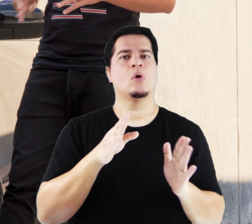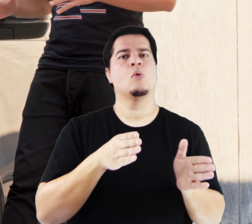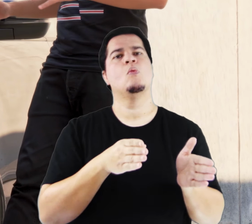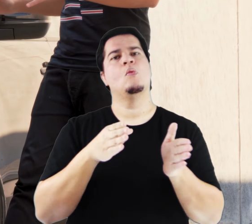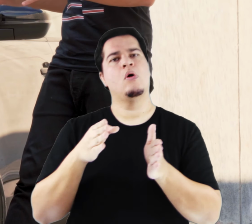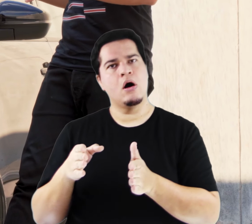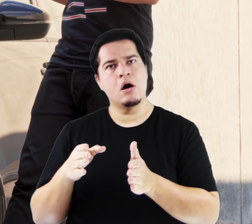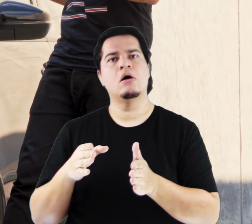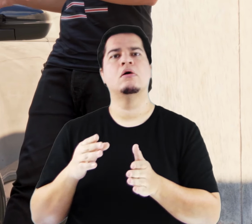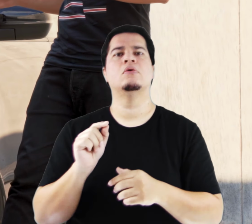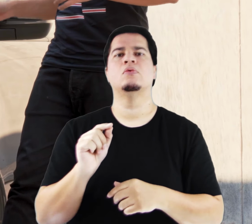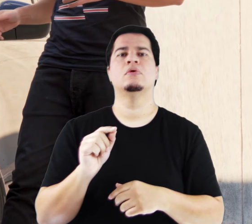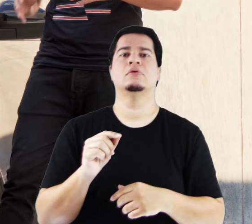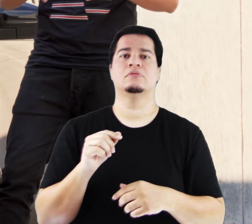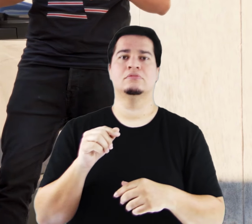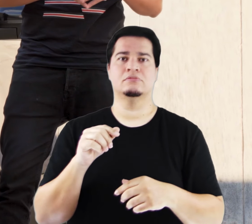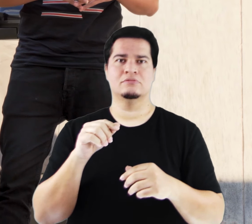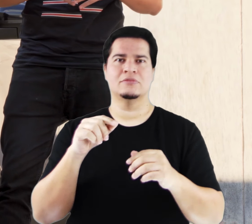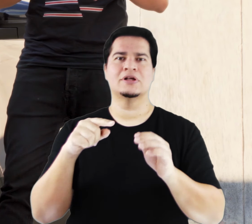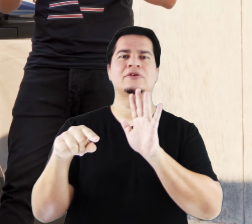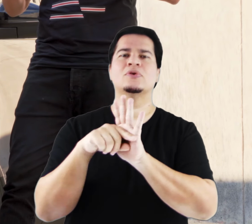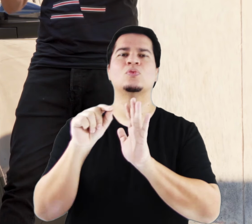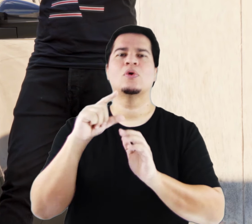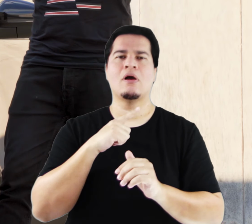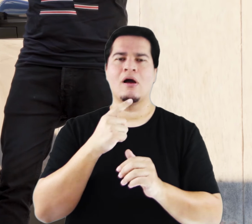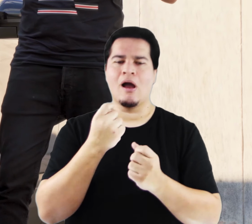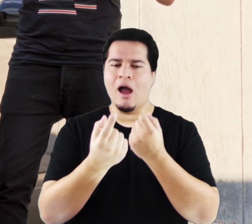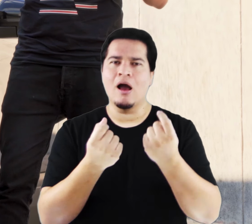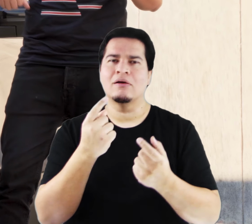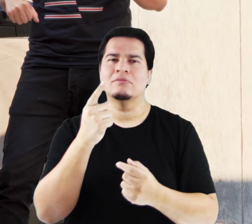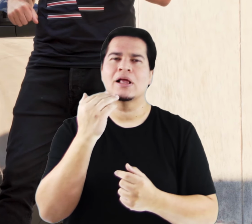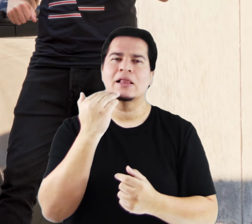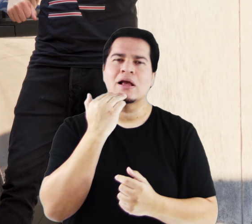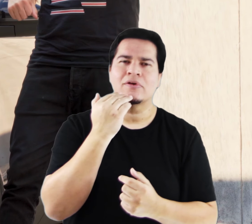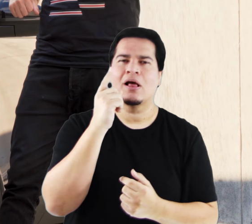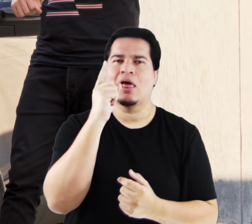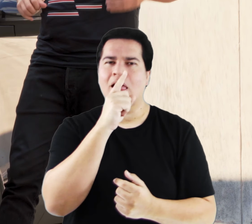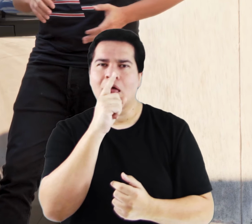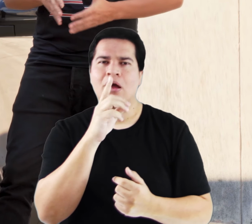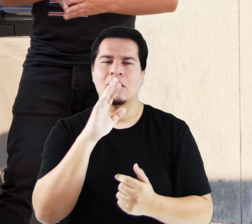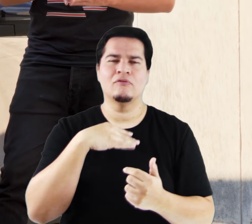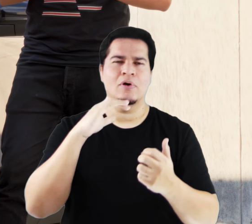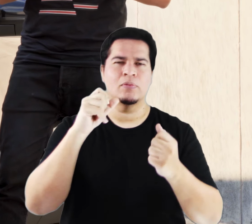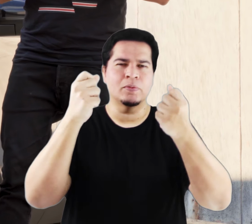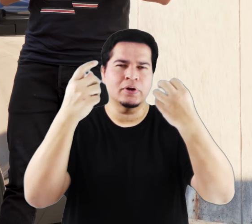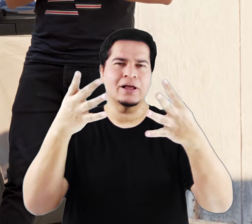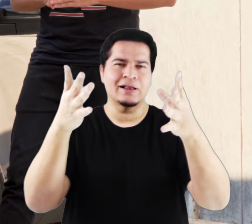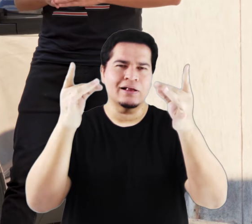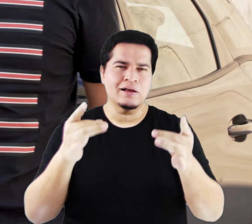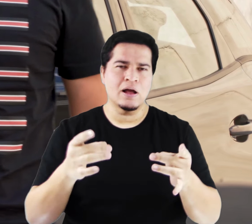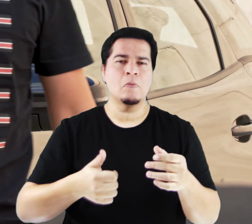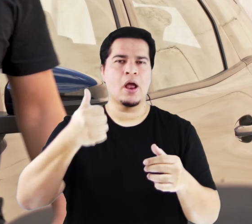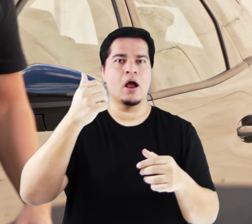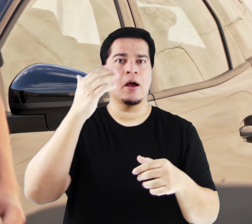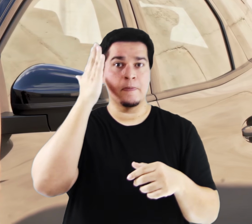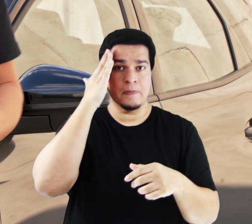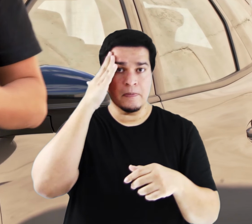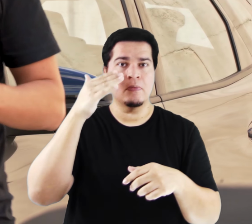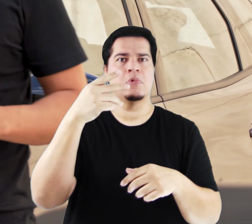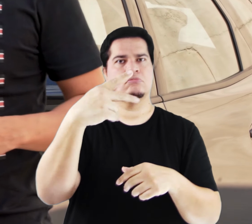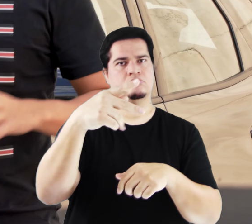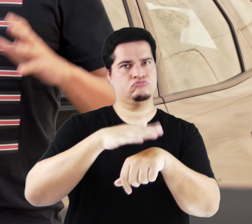para oferecer um frasco tão sedutor. Nós vamos mostrar para vocês todos esses preços e aí a balança, quem decide é você mesmo. E antes da